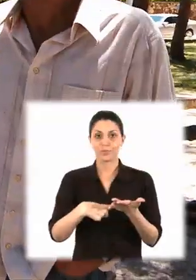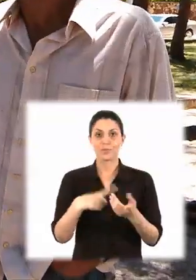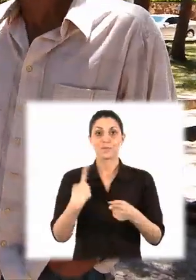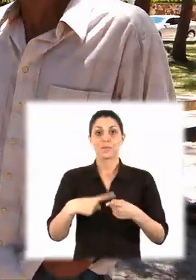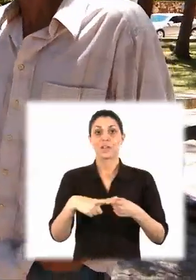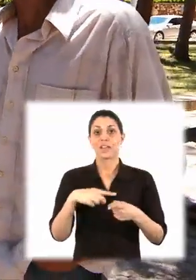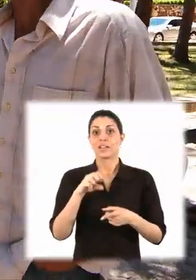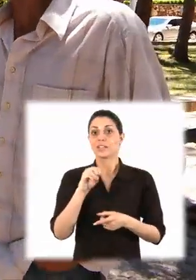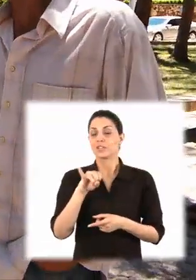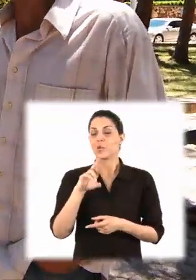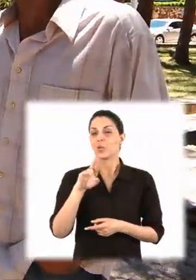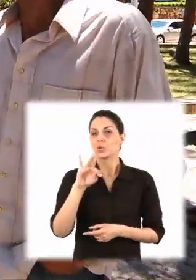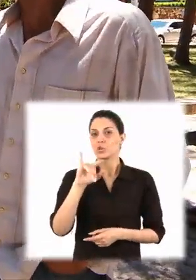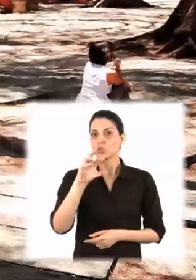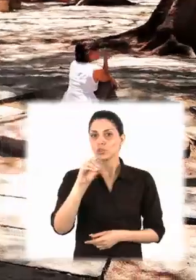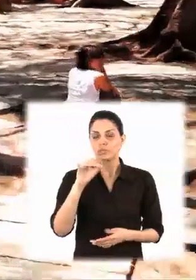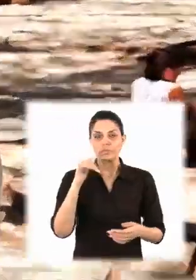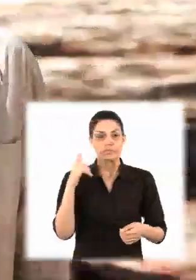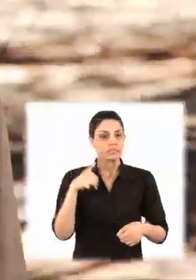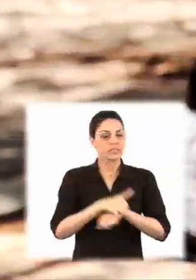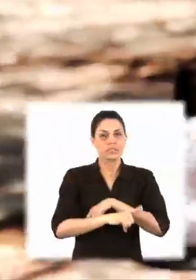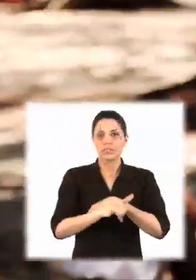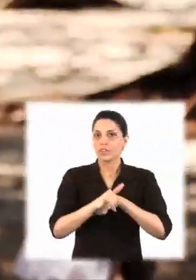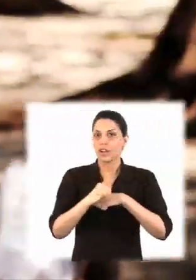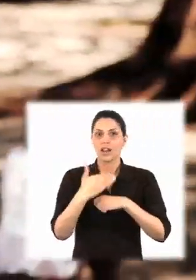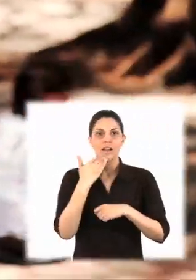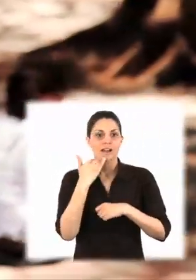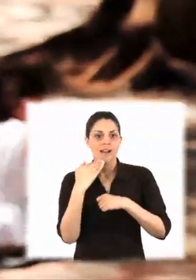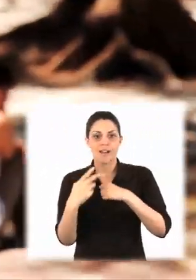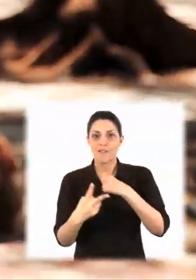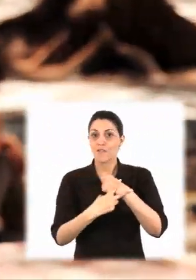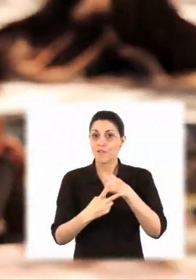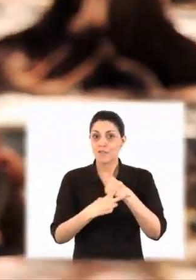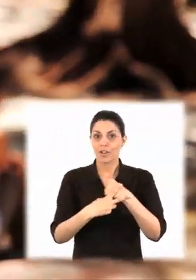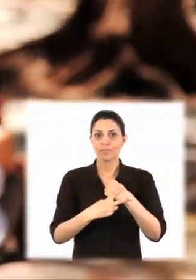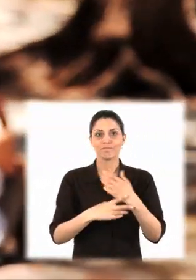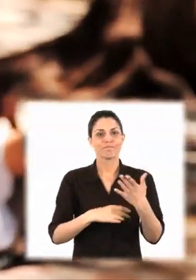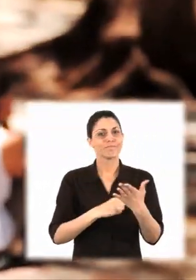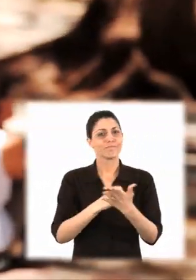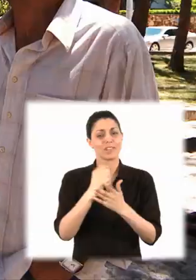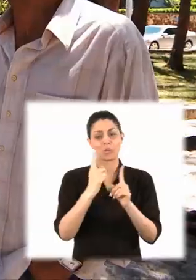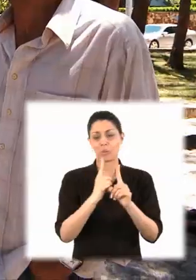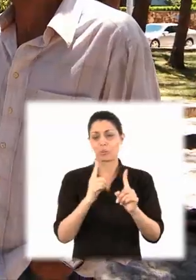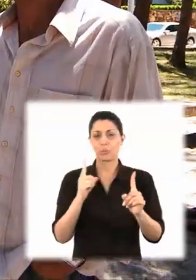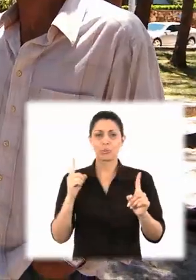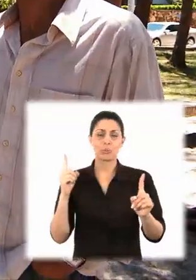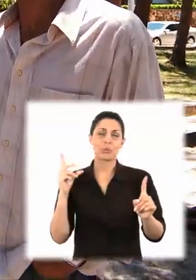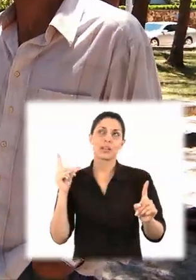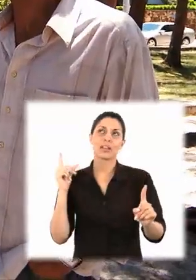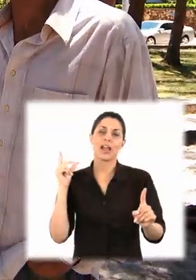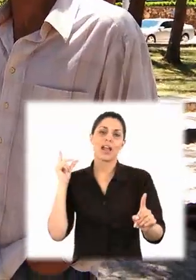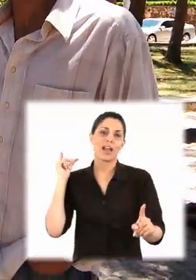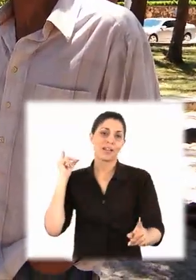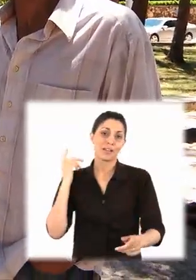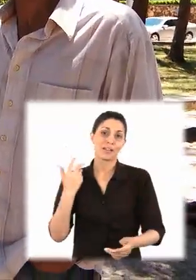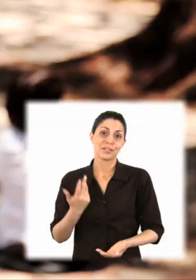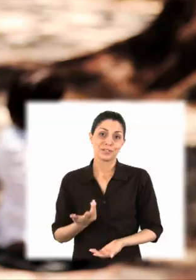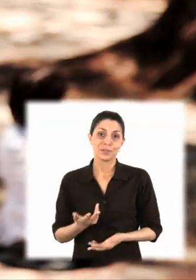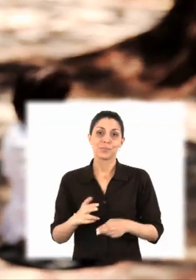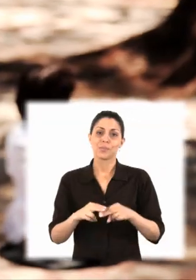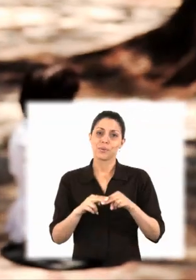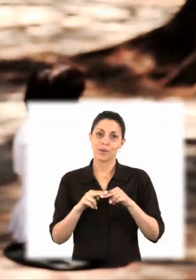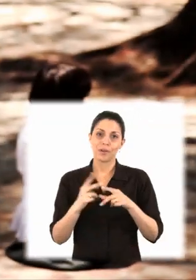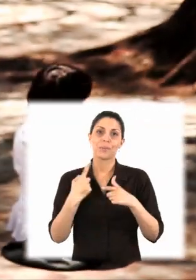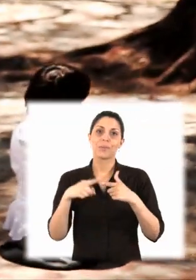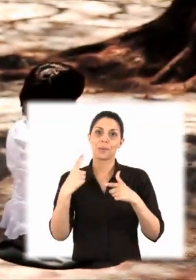compromisso aí. Porque se o Rutilio falhar na concordância do verbo, eles ficarão eternamente